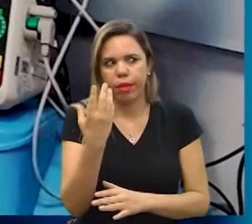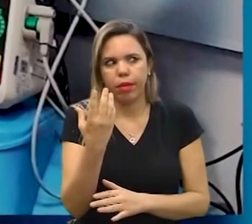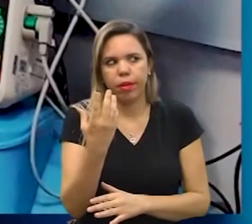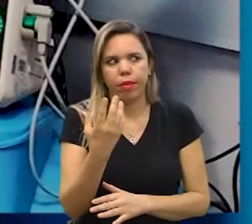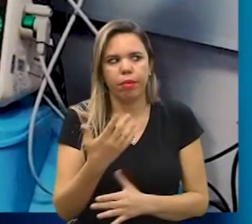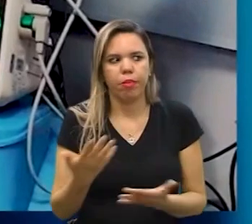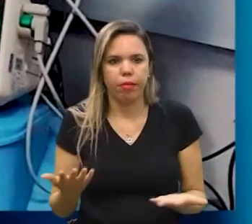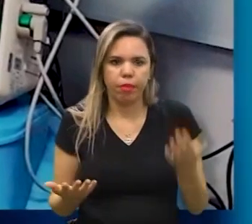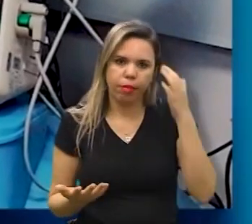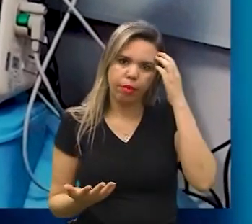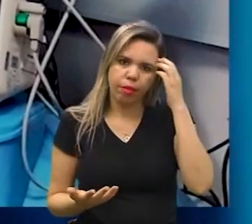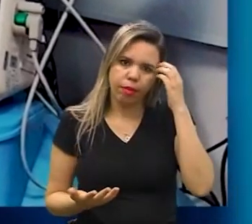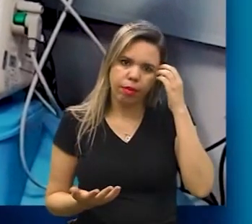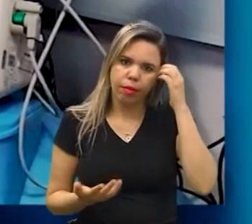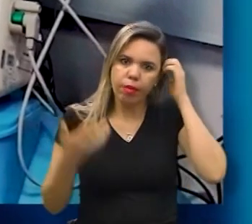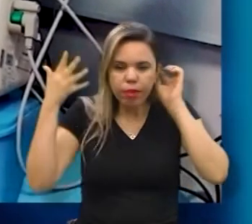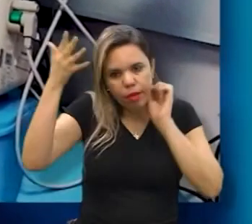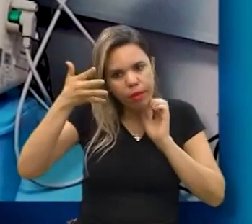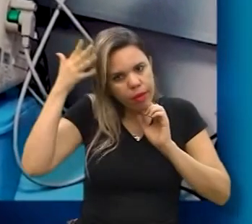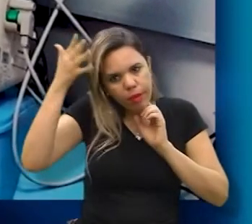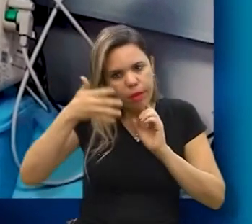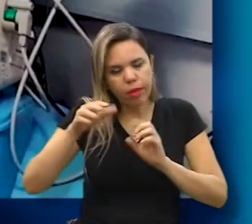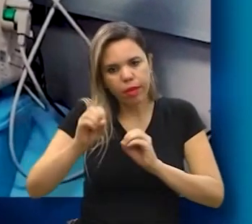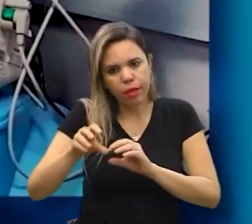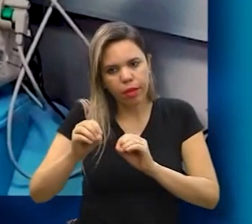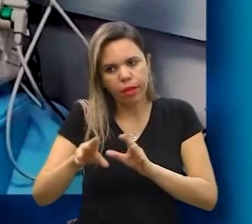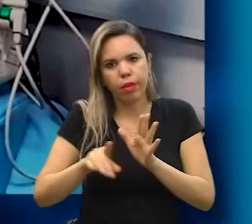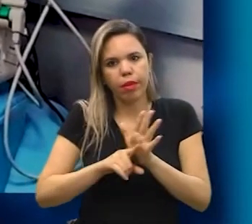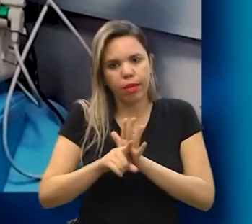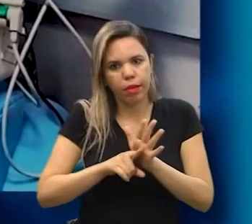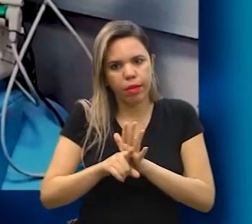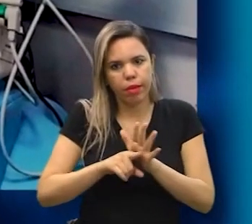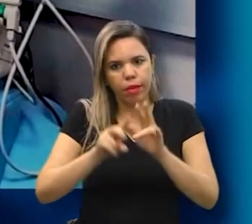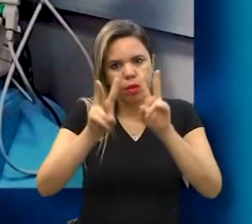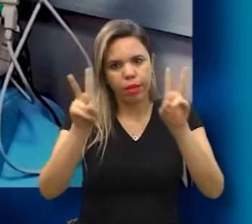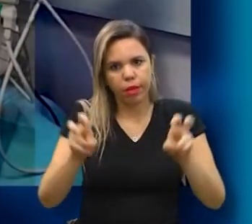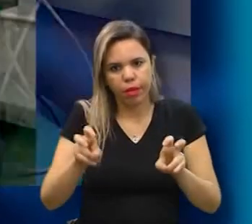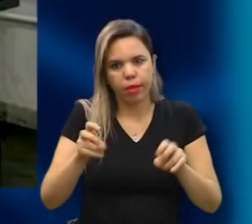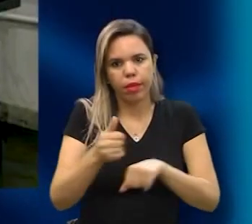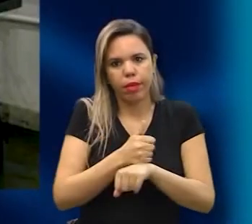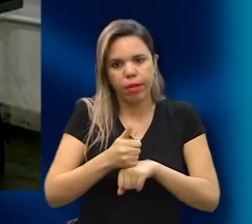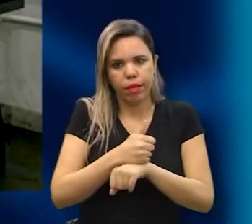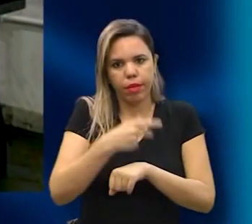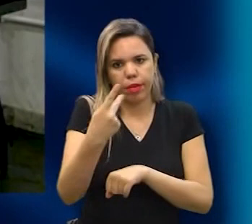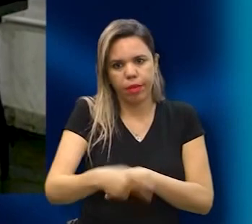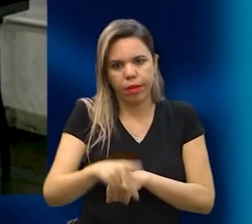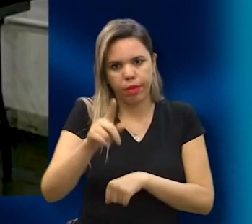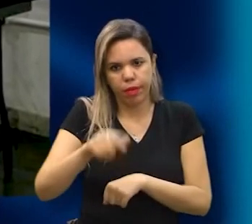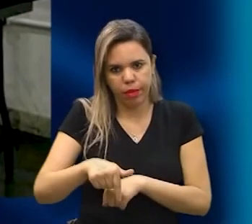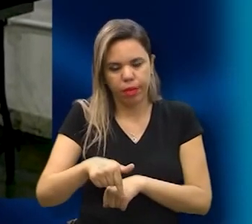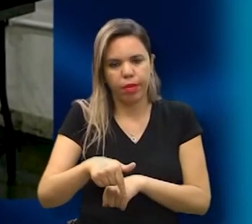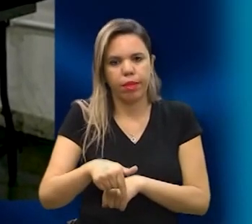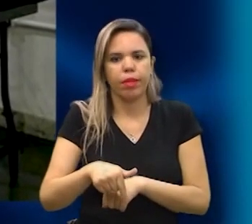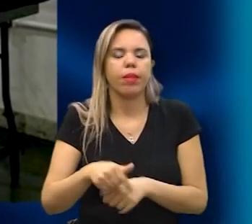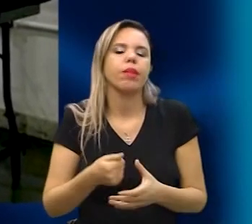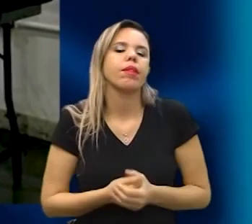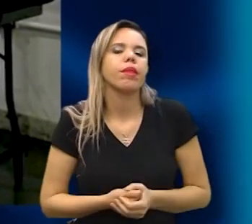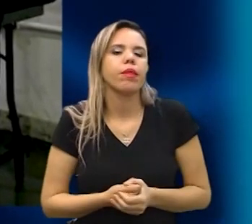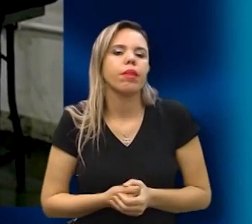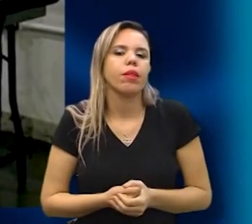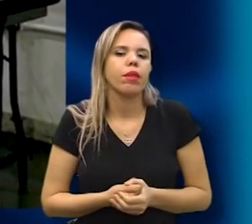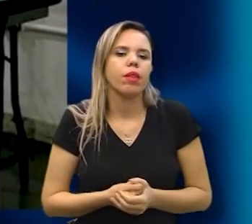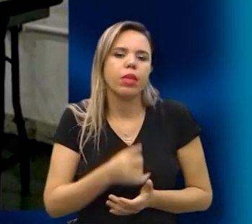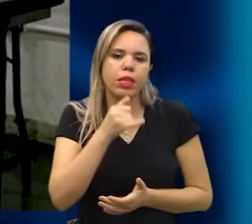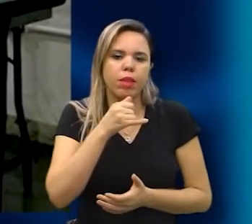de uma forma inesperada foi dar palestras, aulas e consultoria sobre sua especialidade, que é em